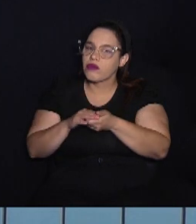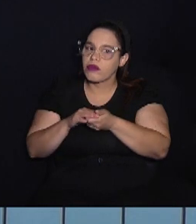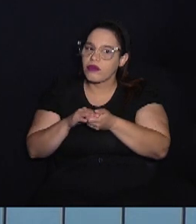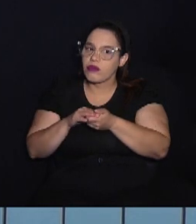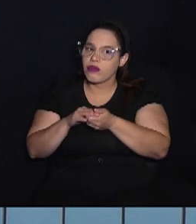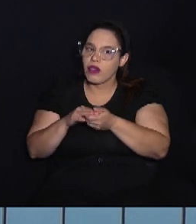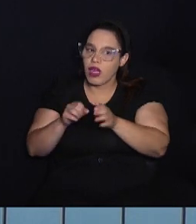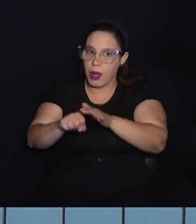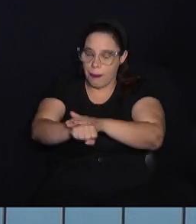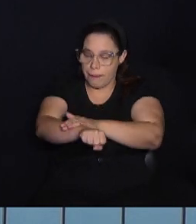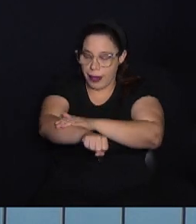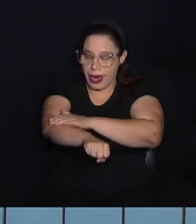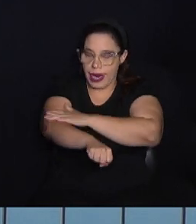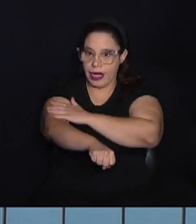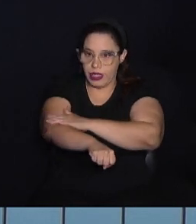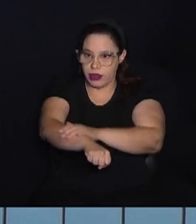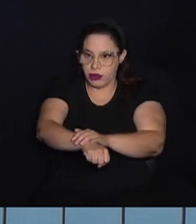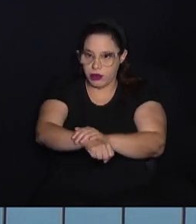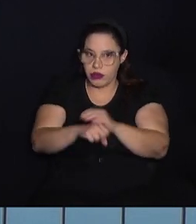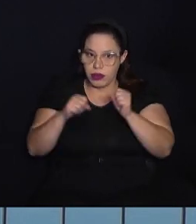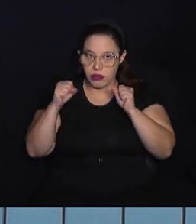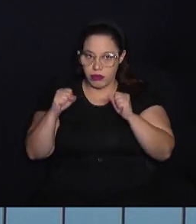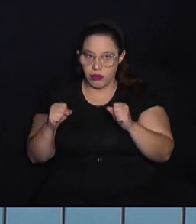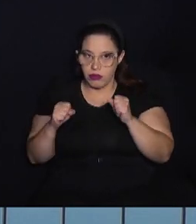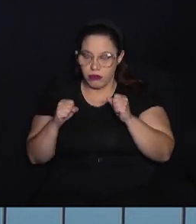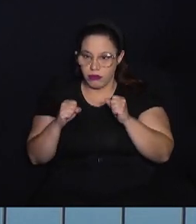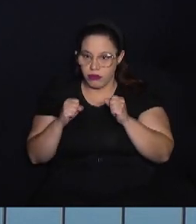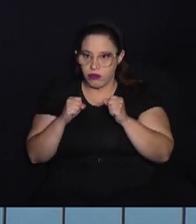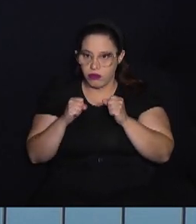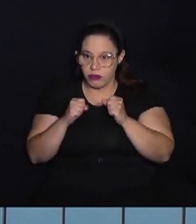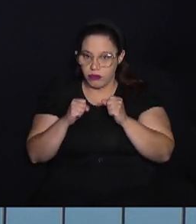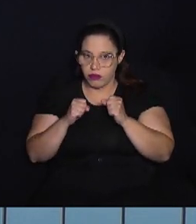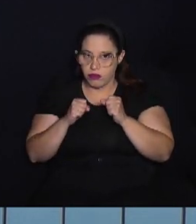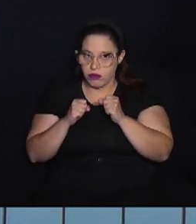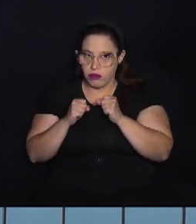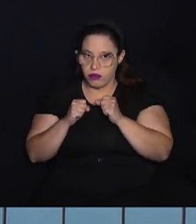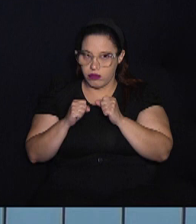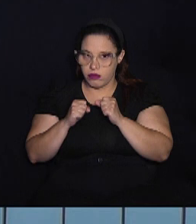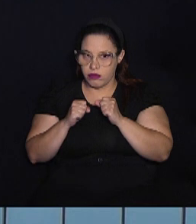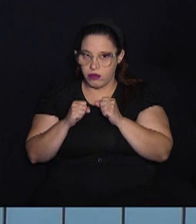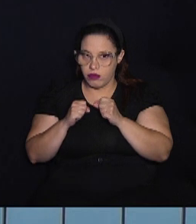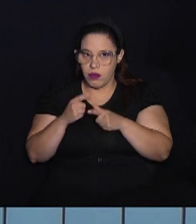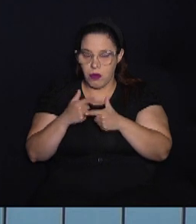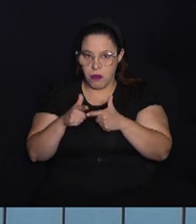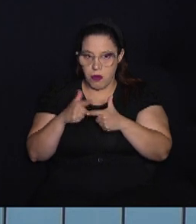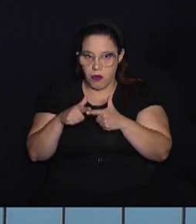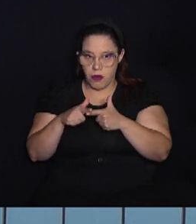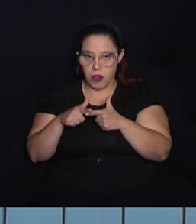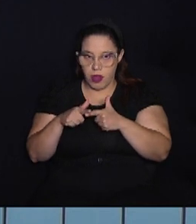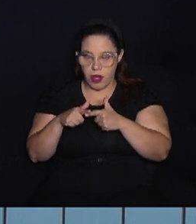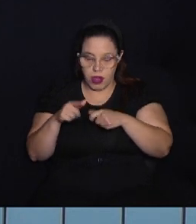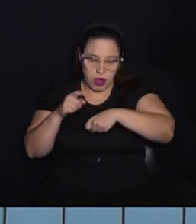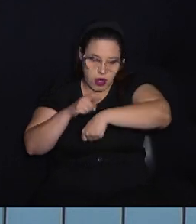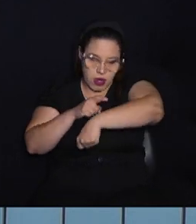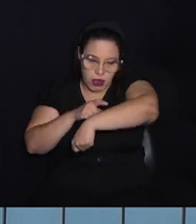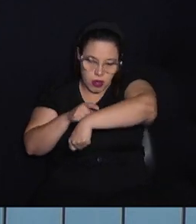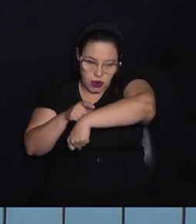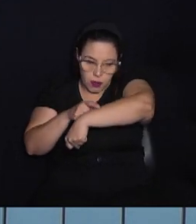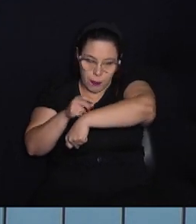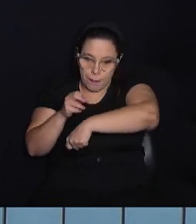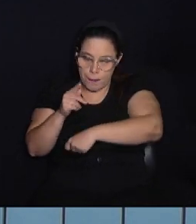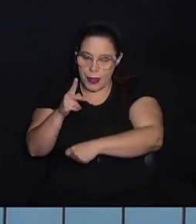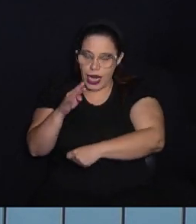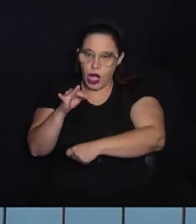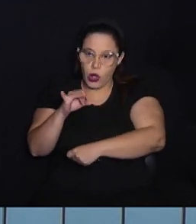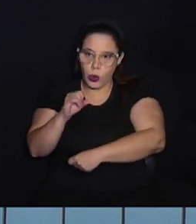a pele, mas ele também pode provocar algum problema assim nos pelos. A pessoa tem alguma falha